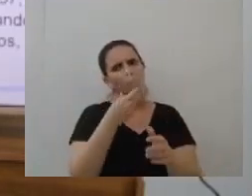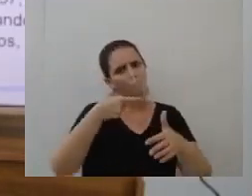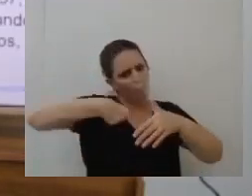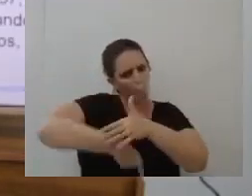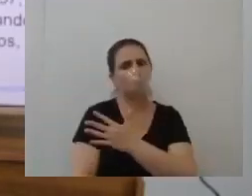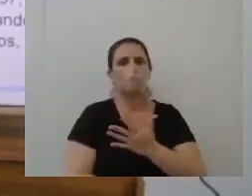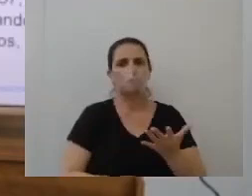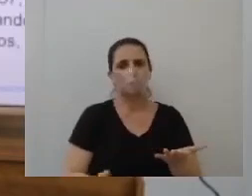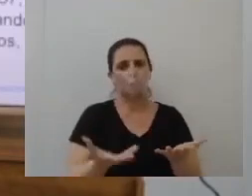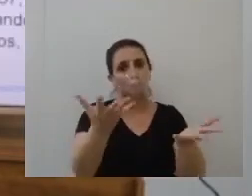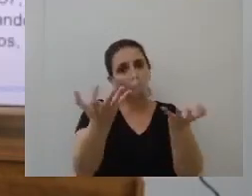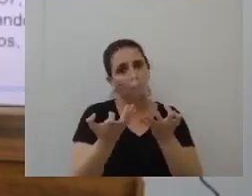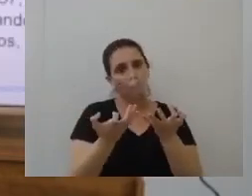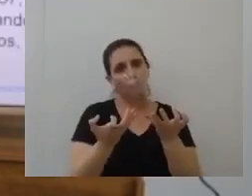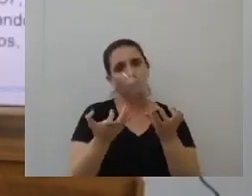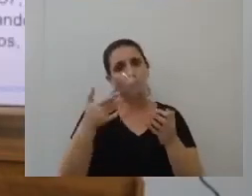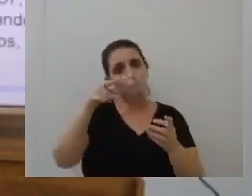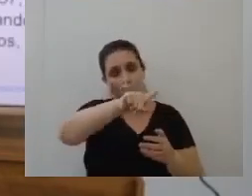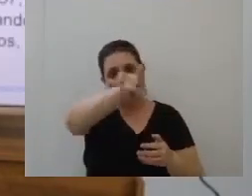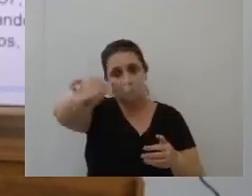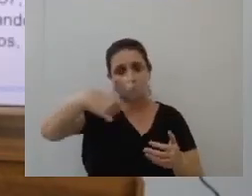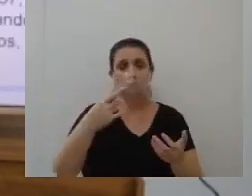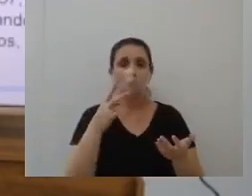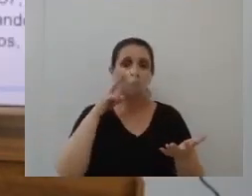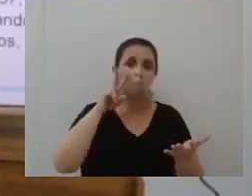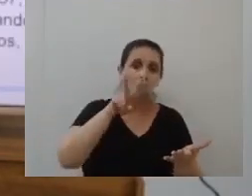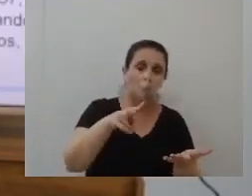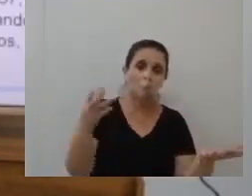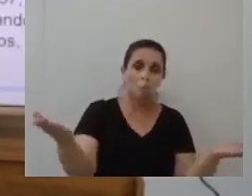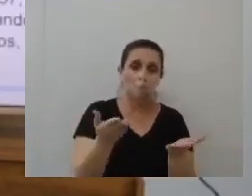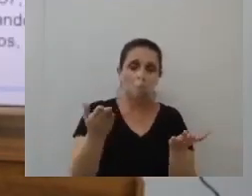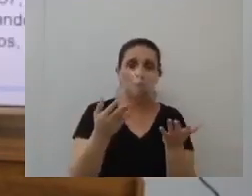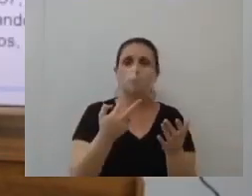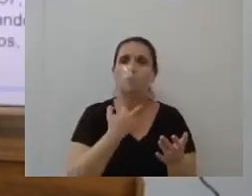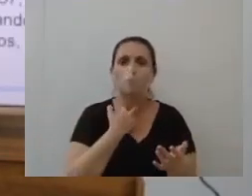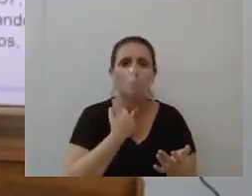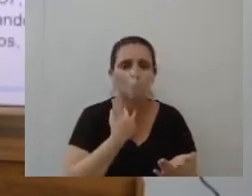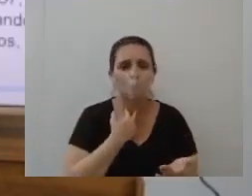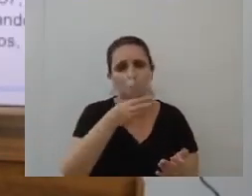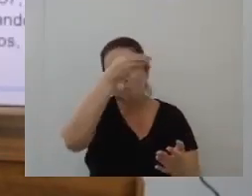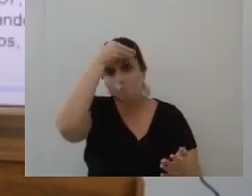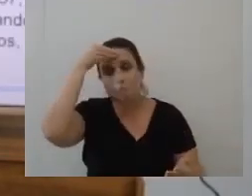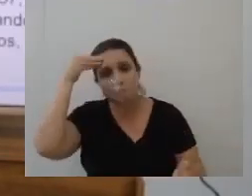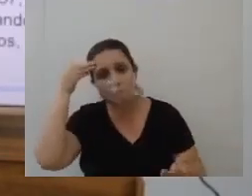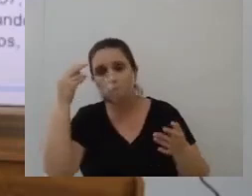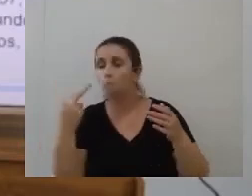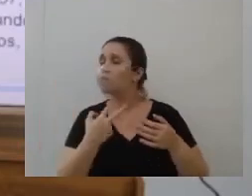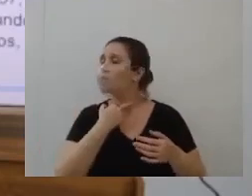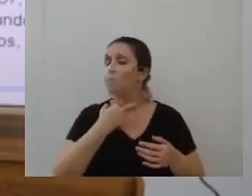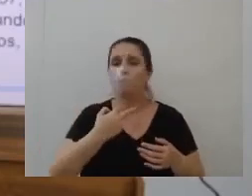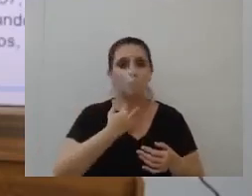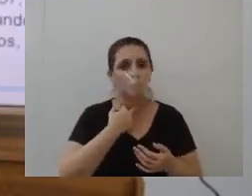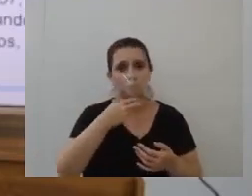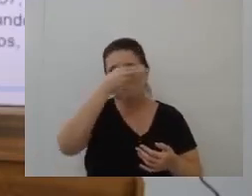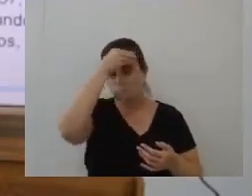Bem, era isso que eu queria que vocês olhassem a partir de agora. Vocês não podem esquecer isso. Não podem esquecer. Há